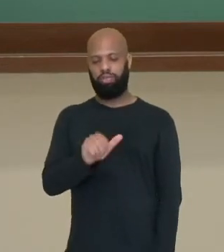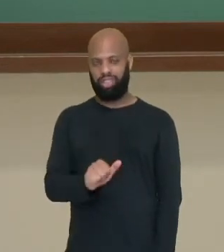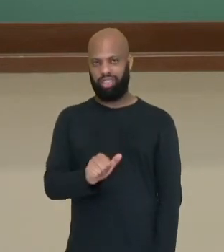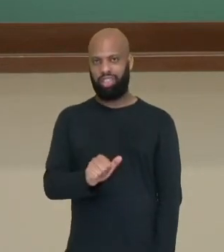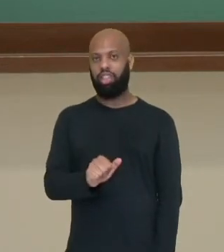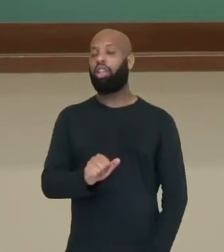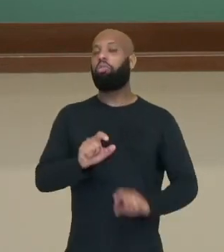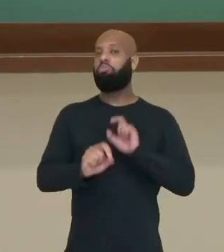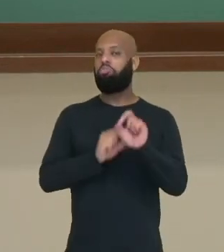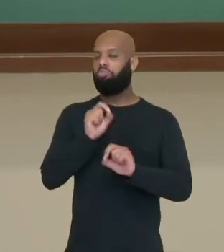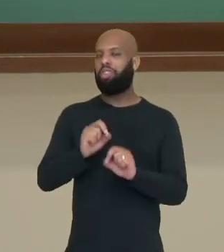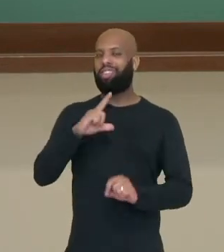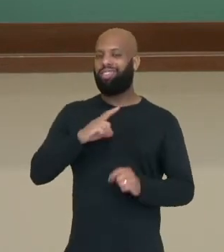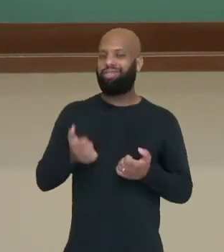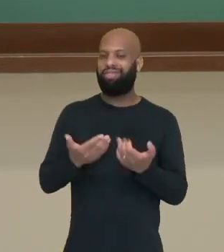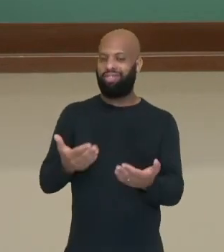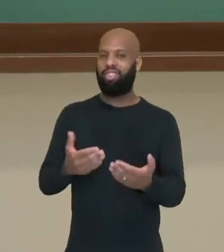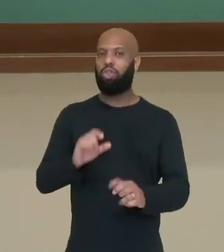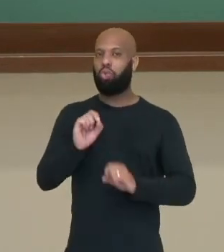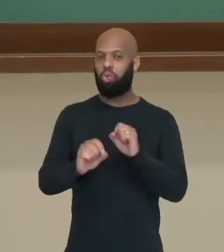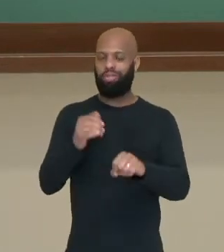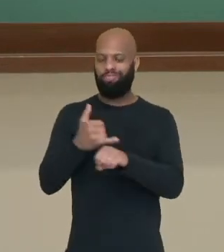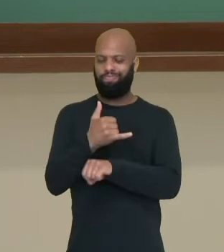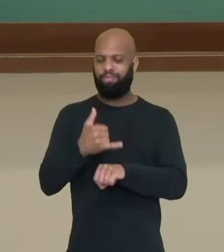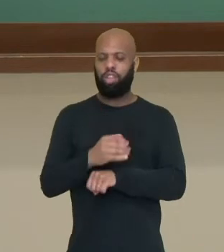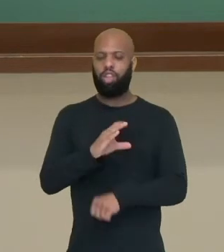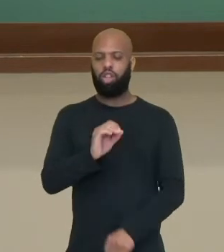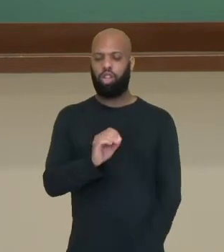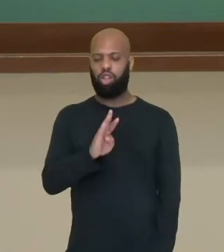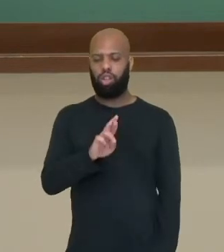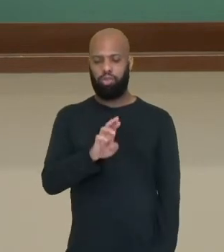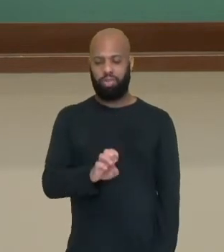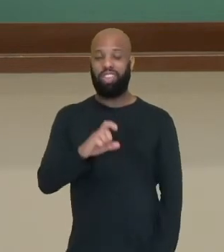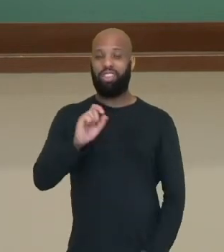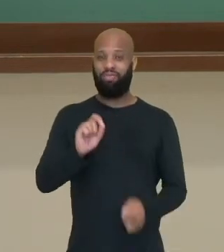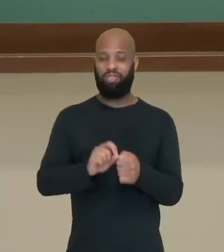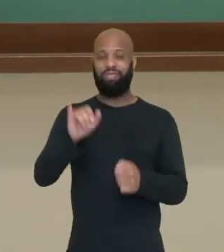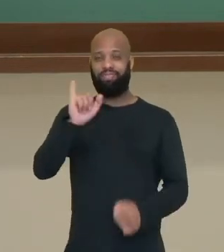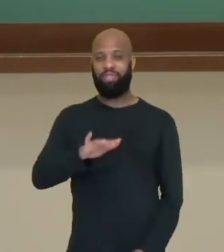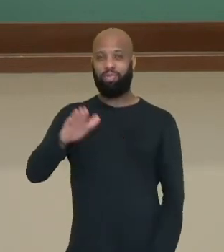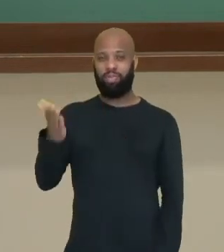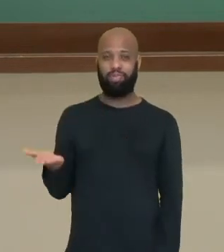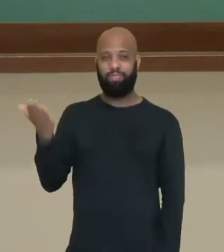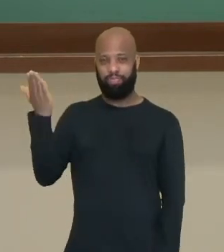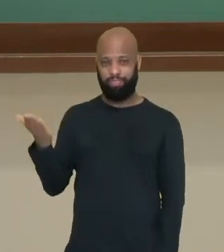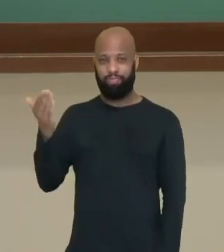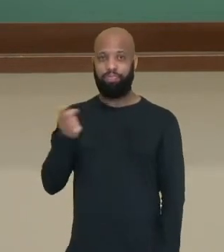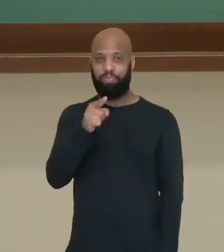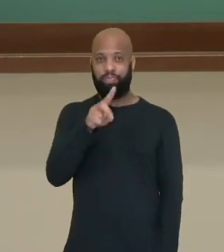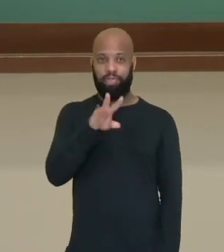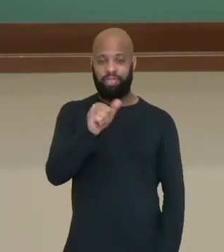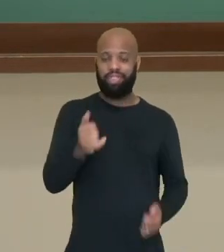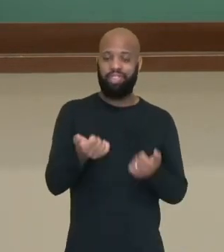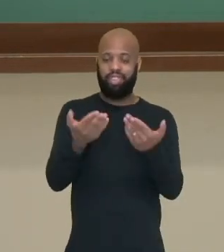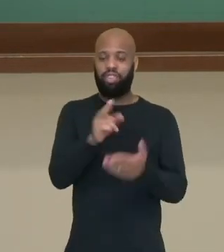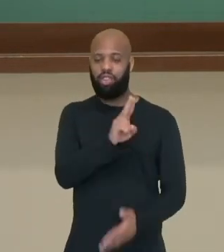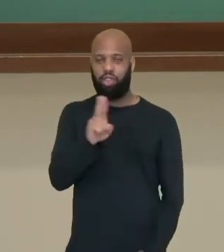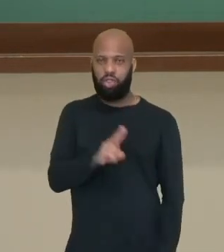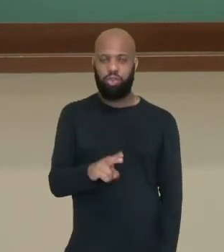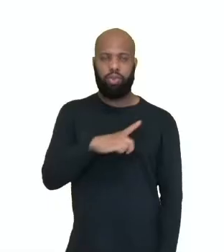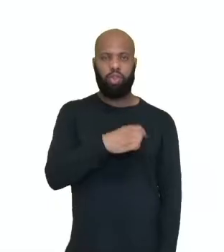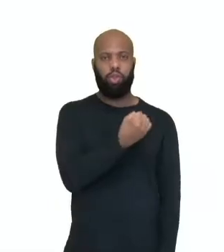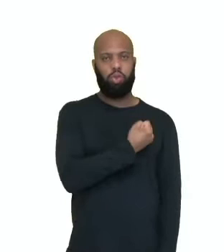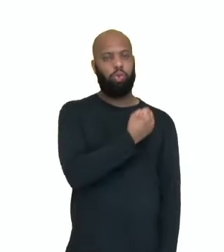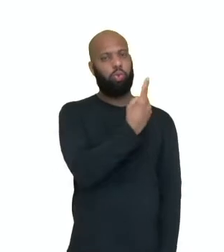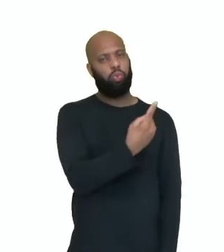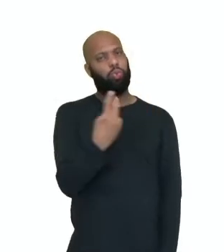prata depositada no objeto, foi montada a aparelhagem esquematizada na figura a seguir. Dê os nomes dos componentes 1, 2 e